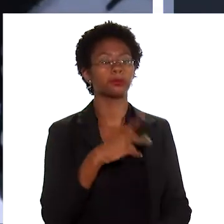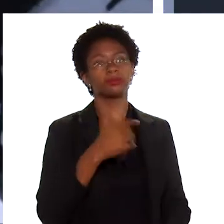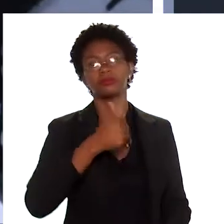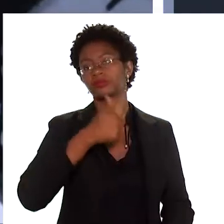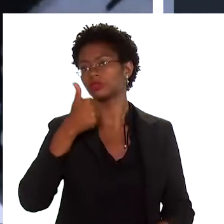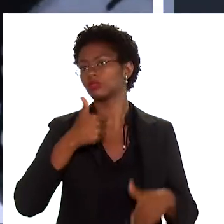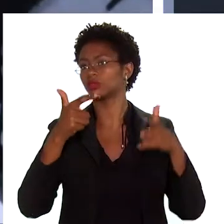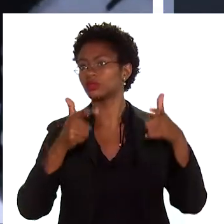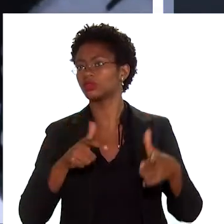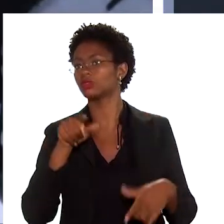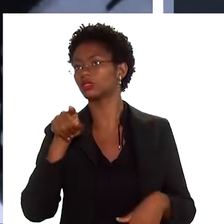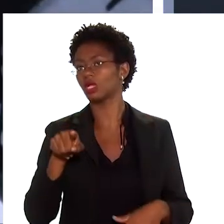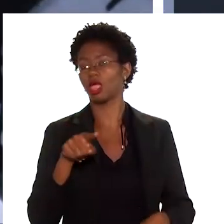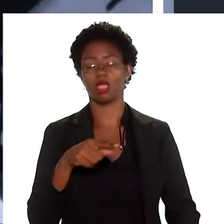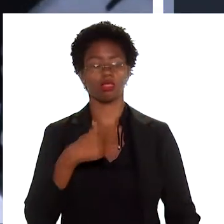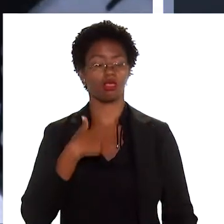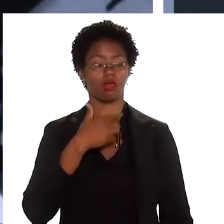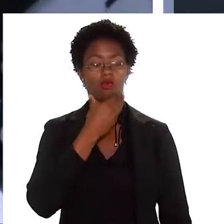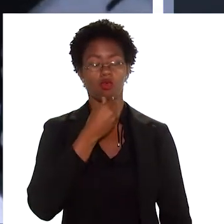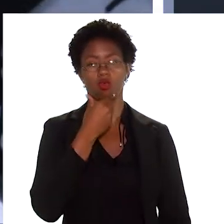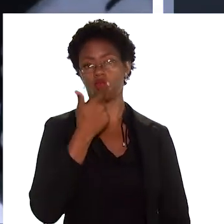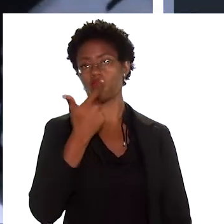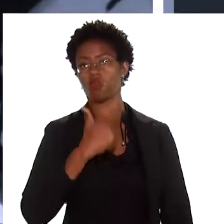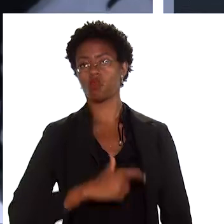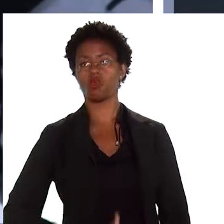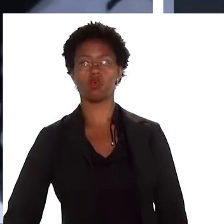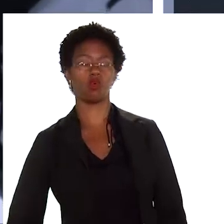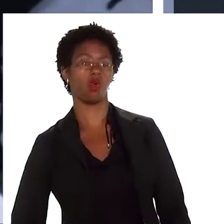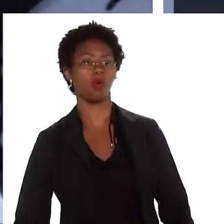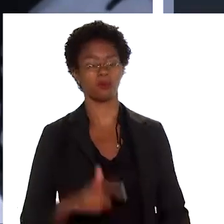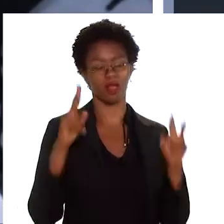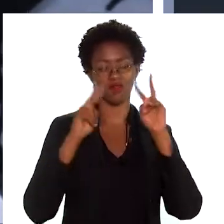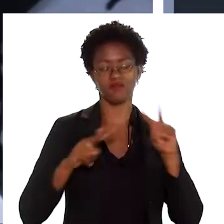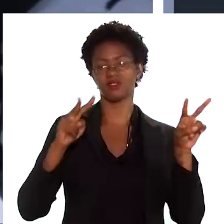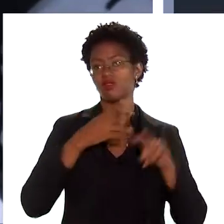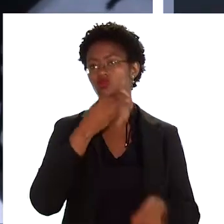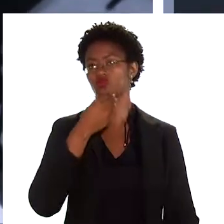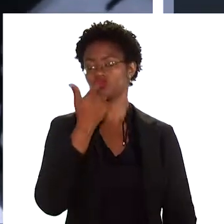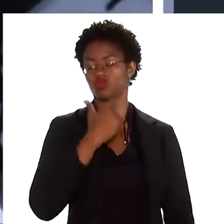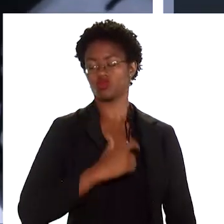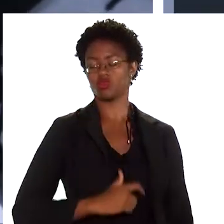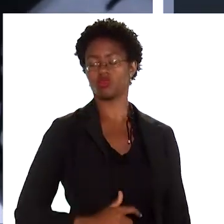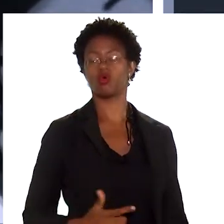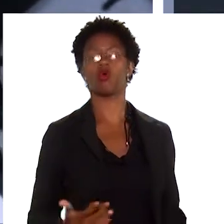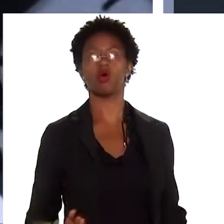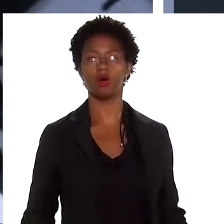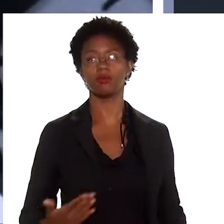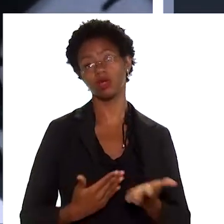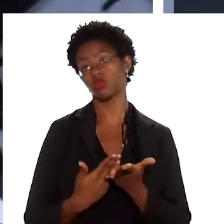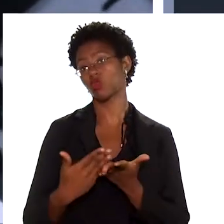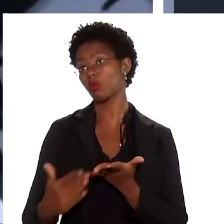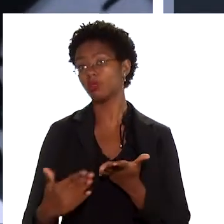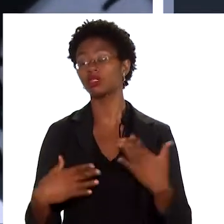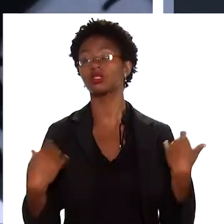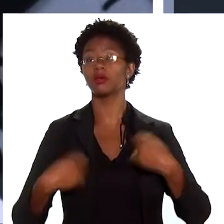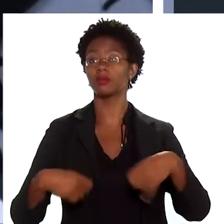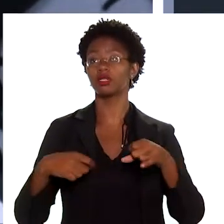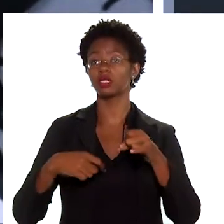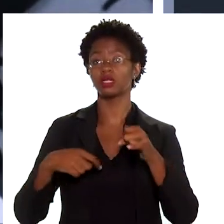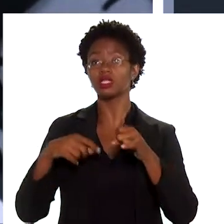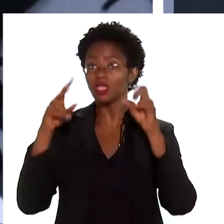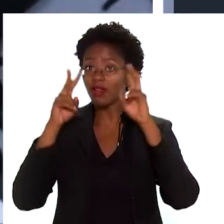segundo plano, que em primeiro lugar é a masculinidade, é a visão de masculinidade. Então, desde o